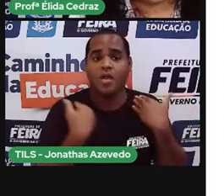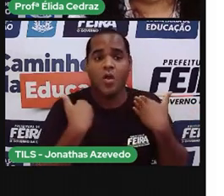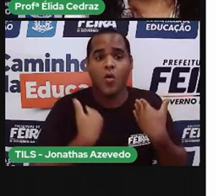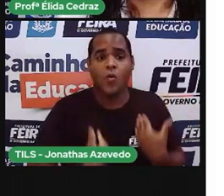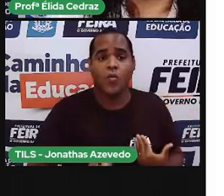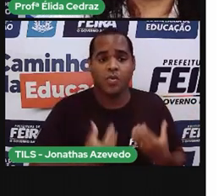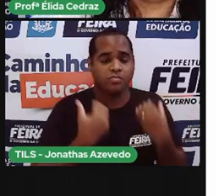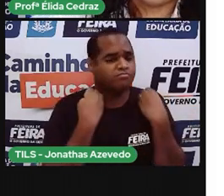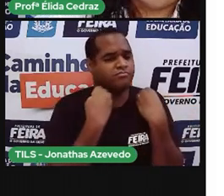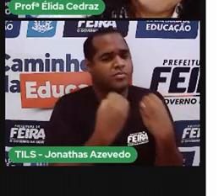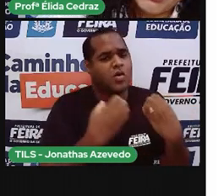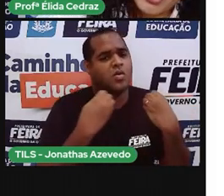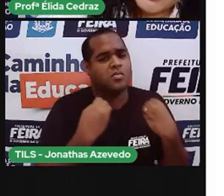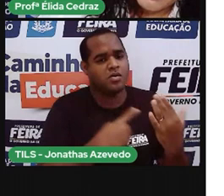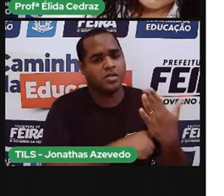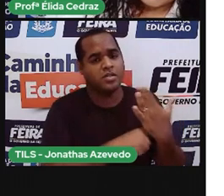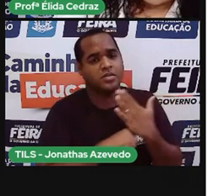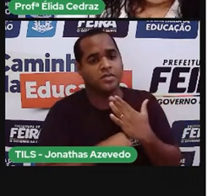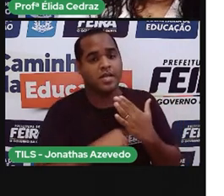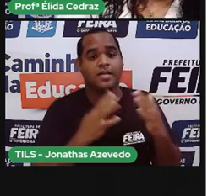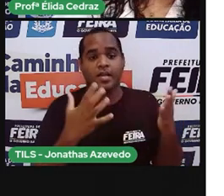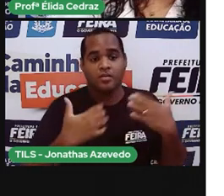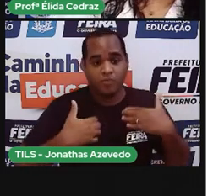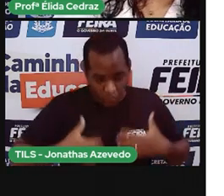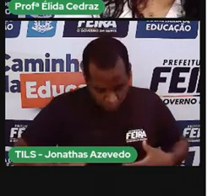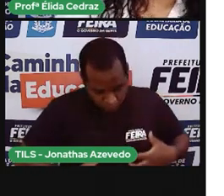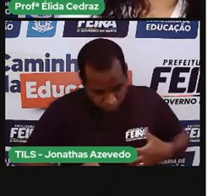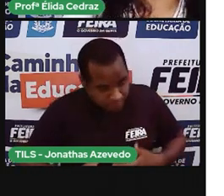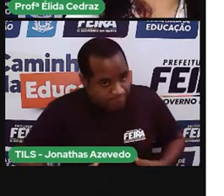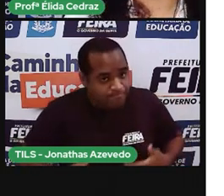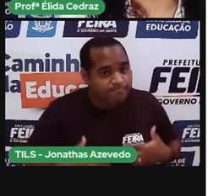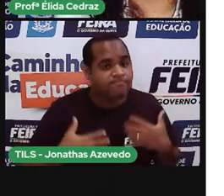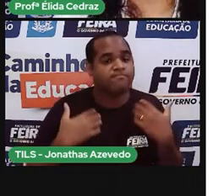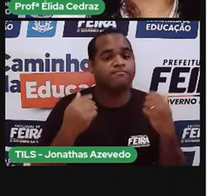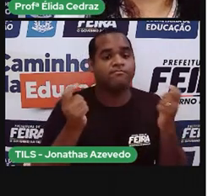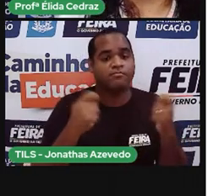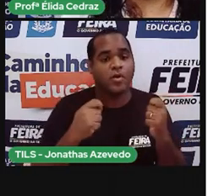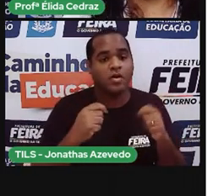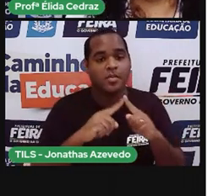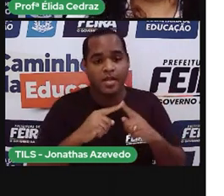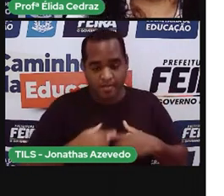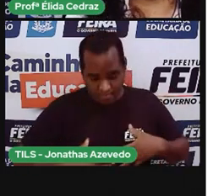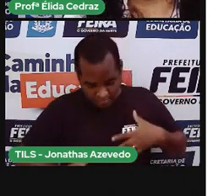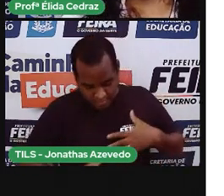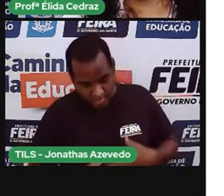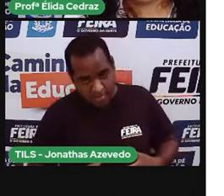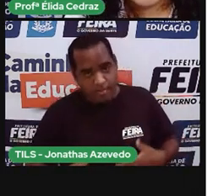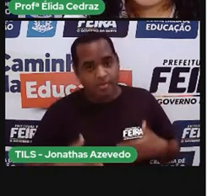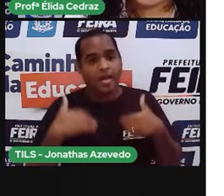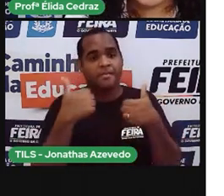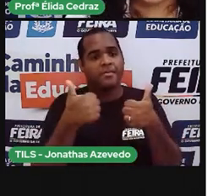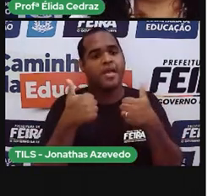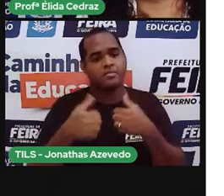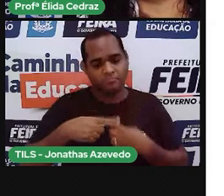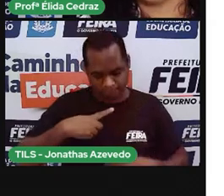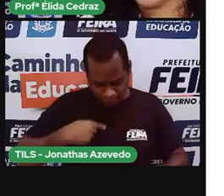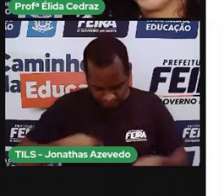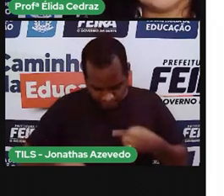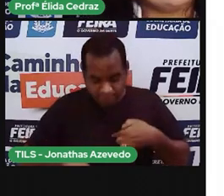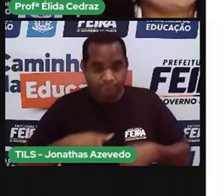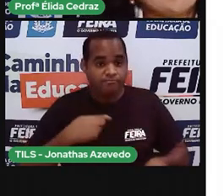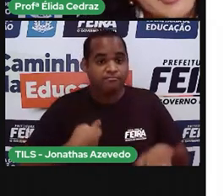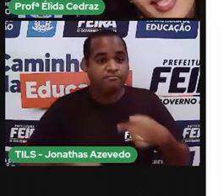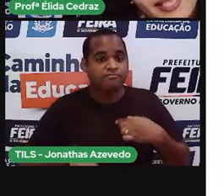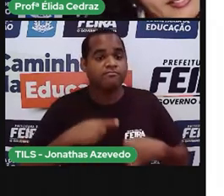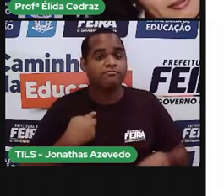muito bem para a flora intestinal, para o nosso intestino, para a barriga ficar funcionando bem e para a